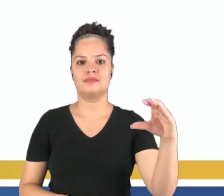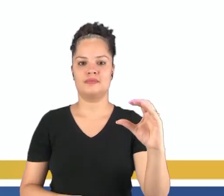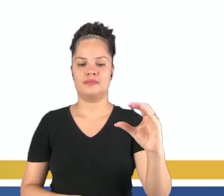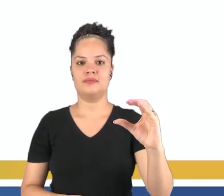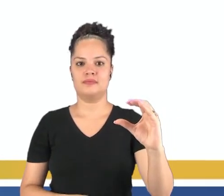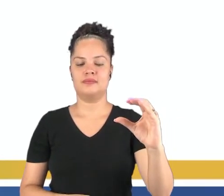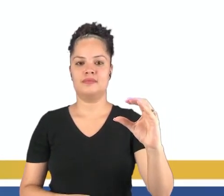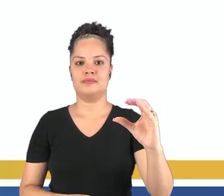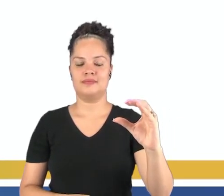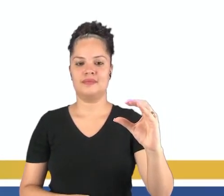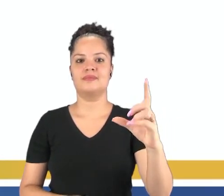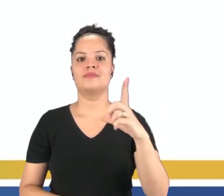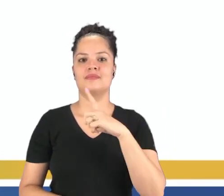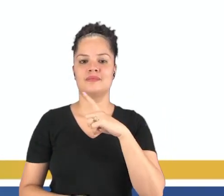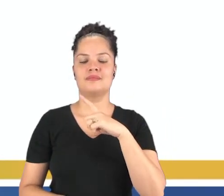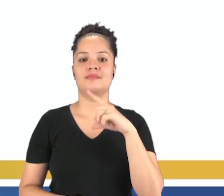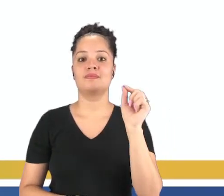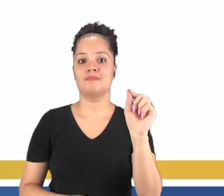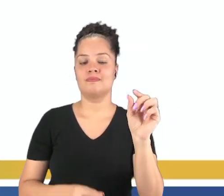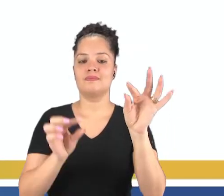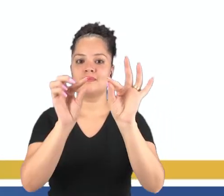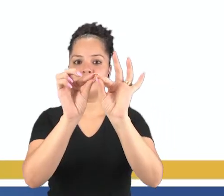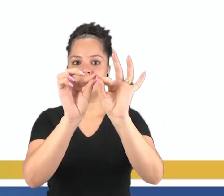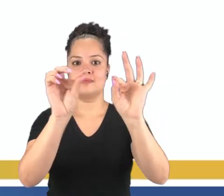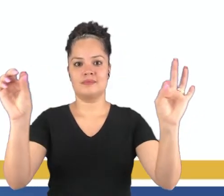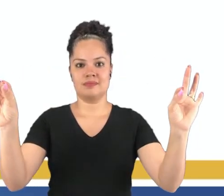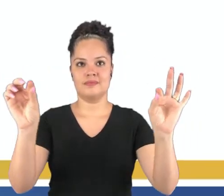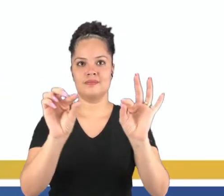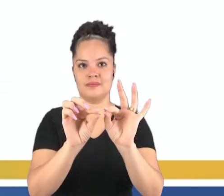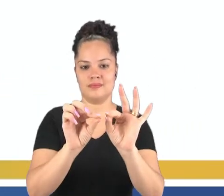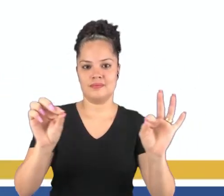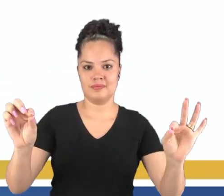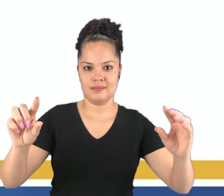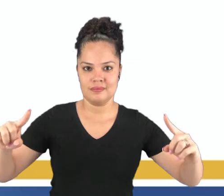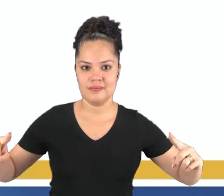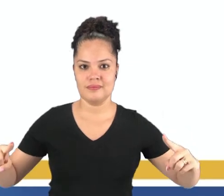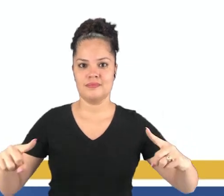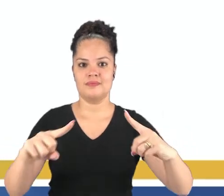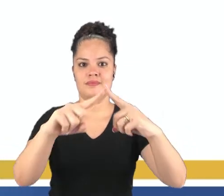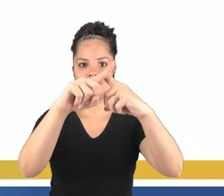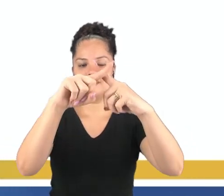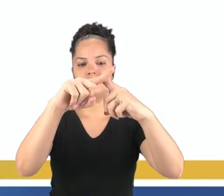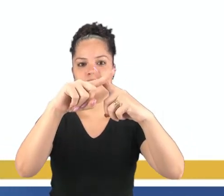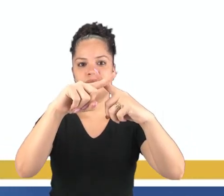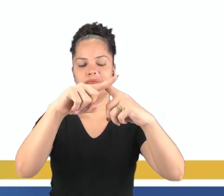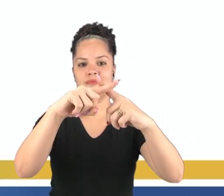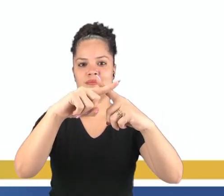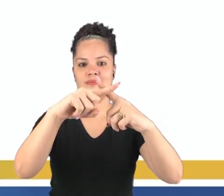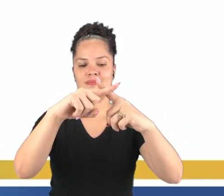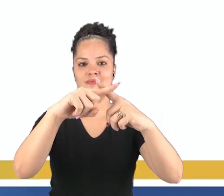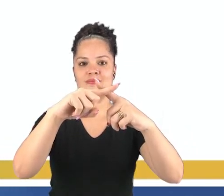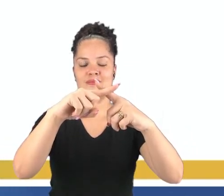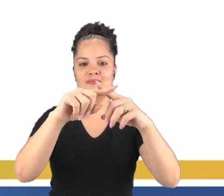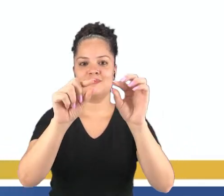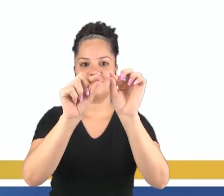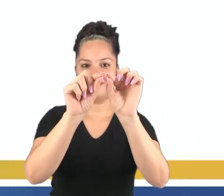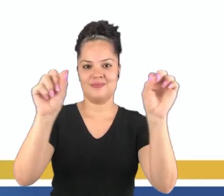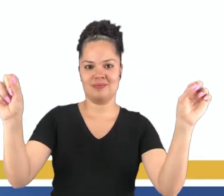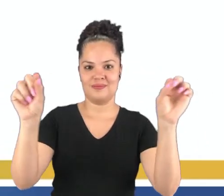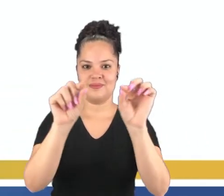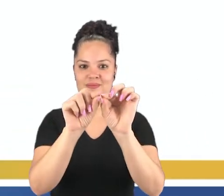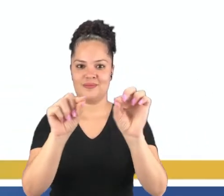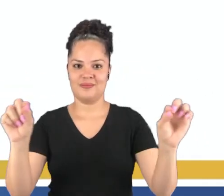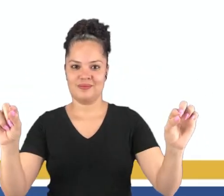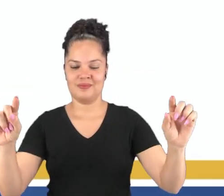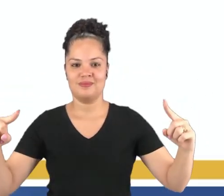C, nós temos o quê? Duas retas que se tocam, certo? Então, duas retas que se tocam em um